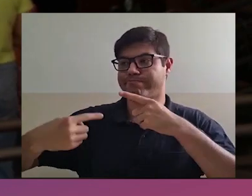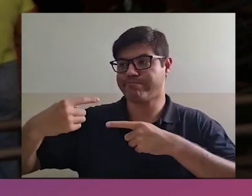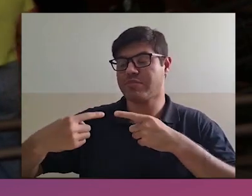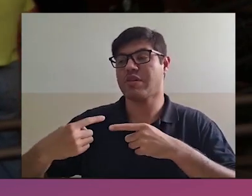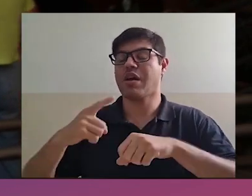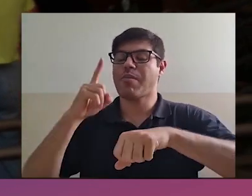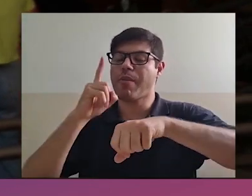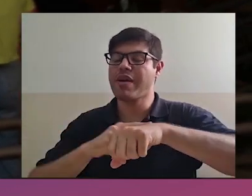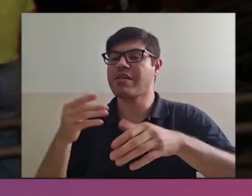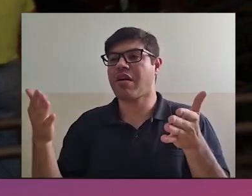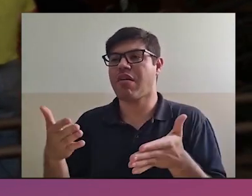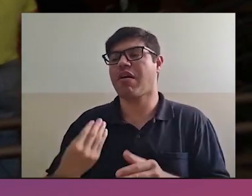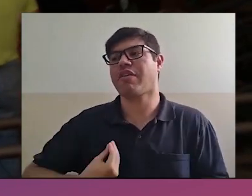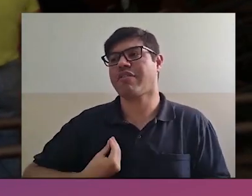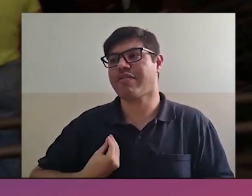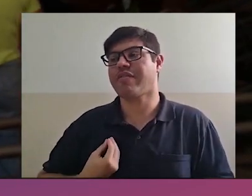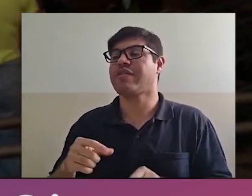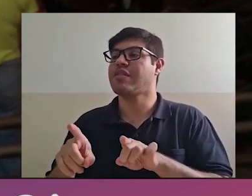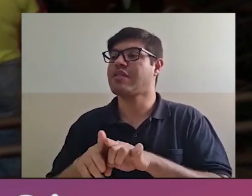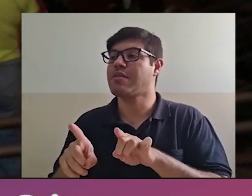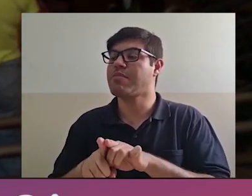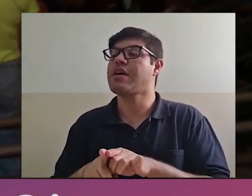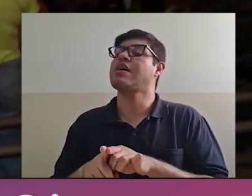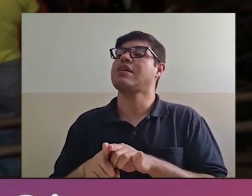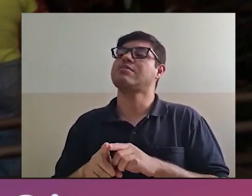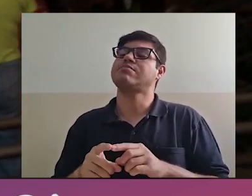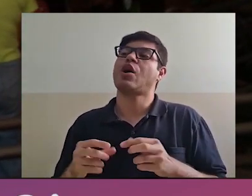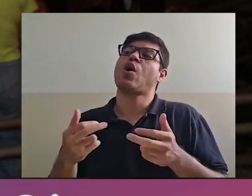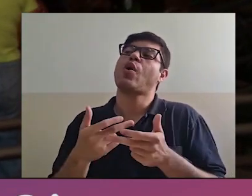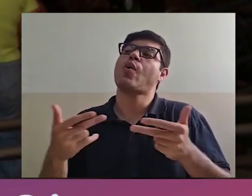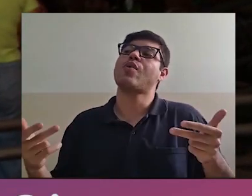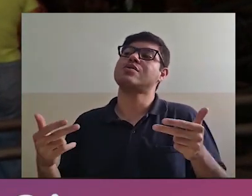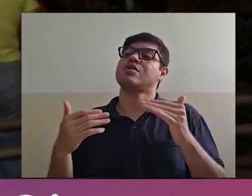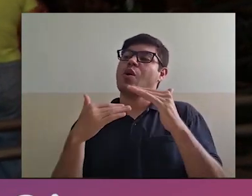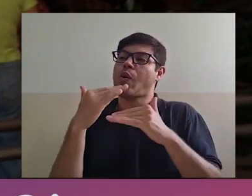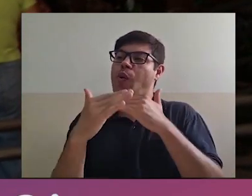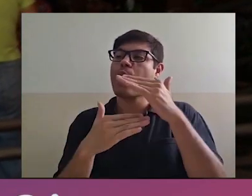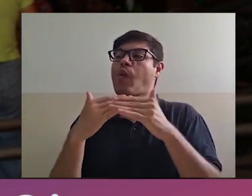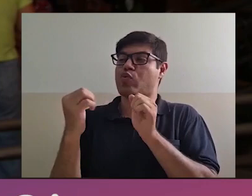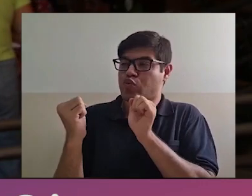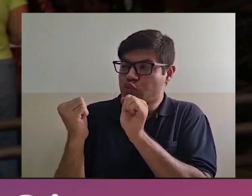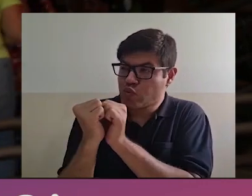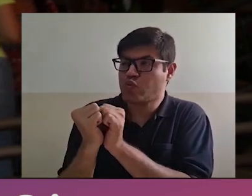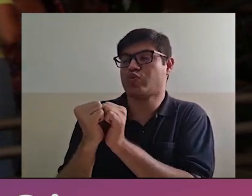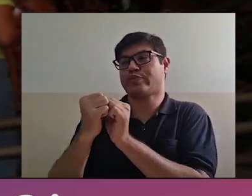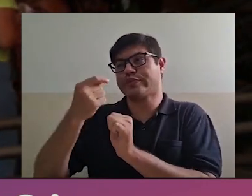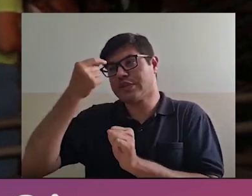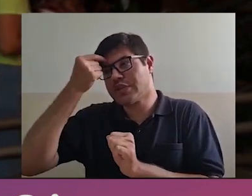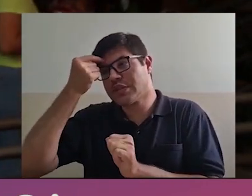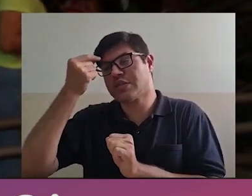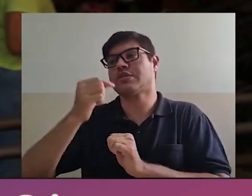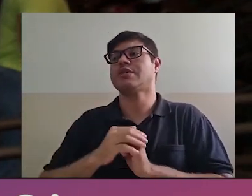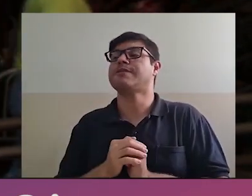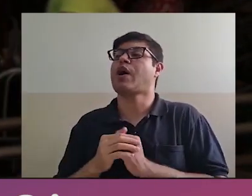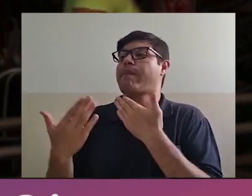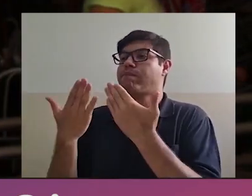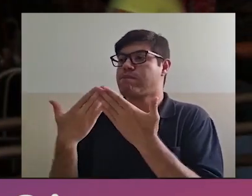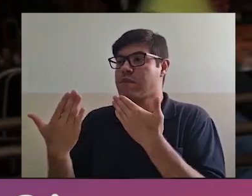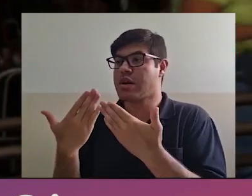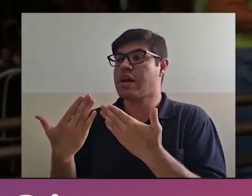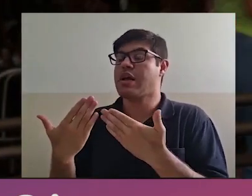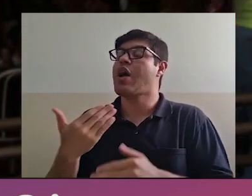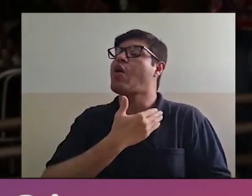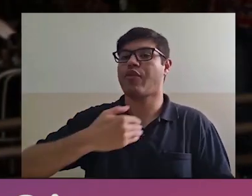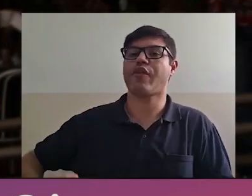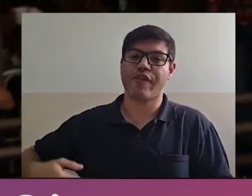momento que estamos vivendo, mas sempre com ações efetivas, construídas dentro de uma pluralidade de entendimentos e com a